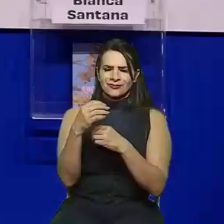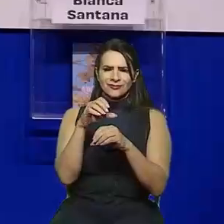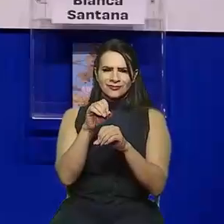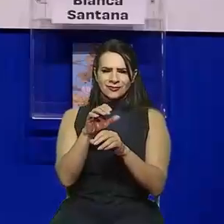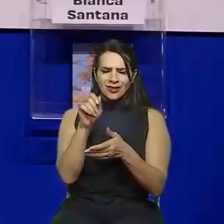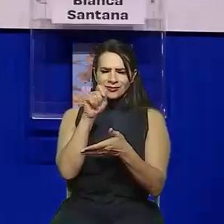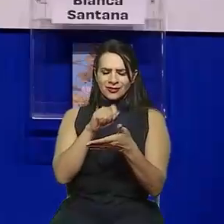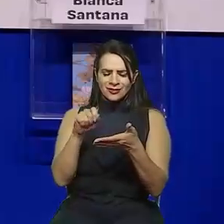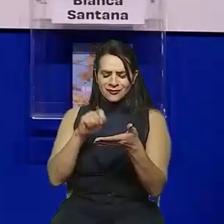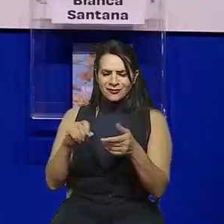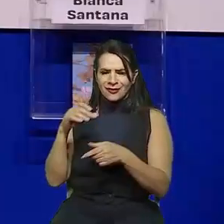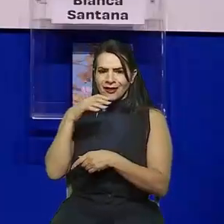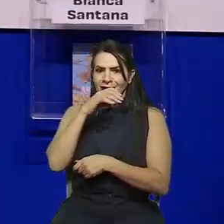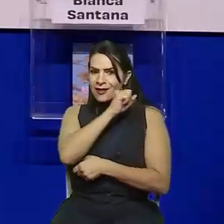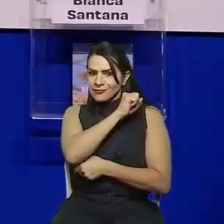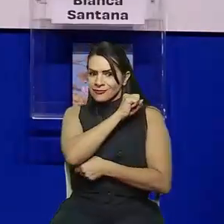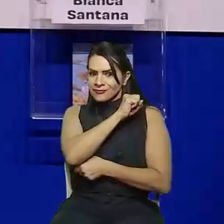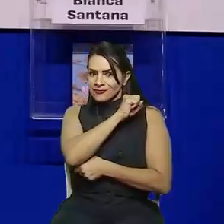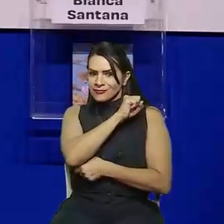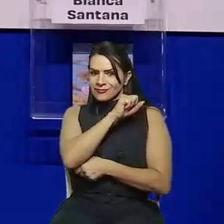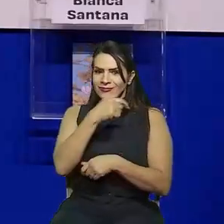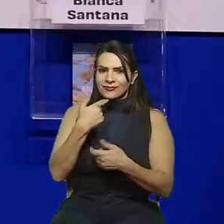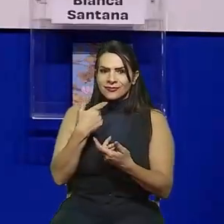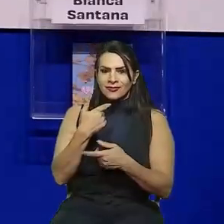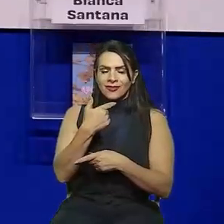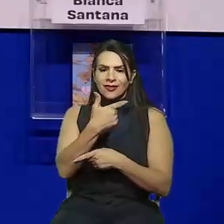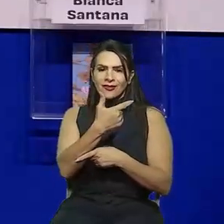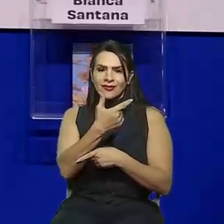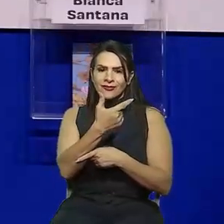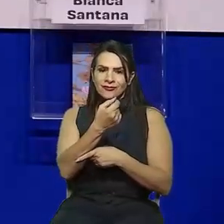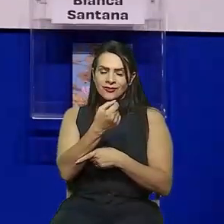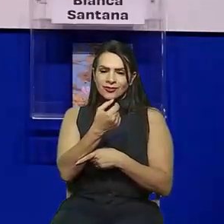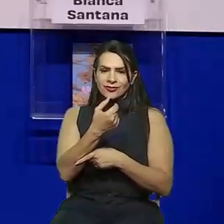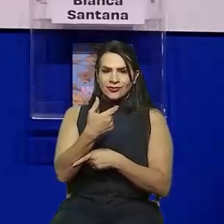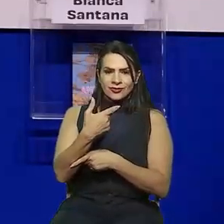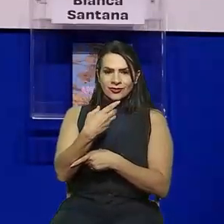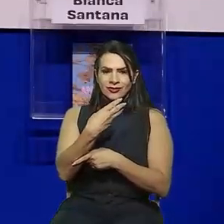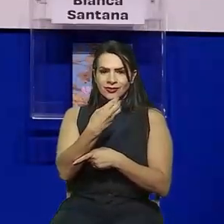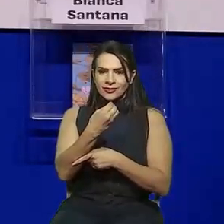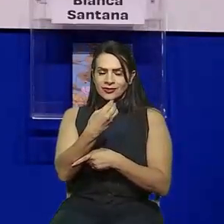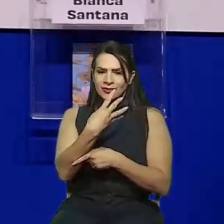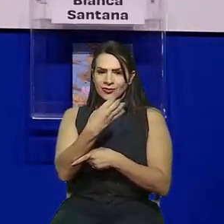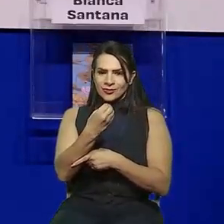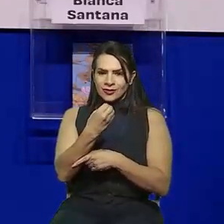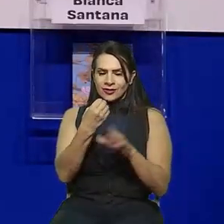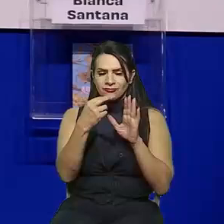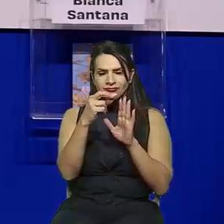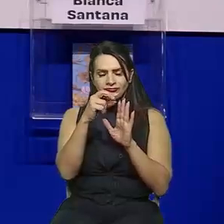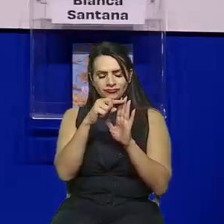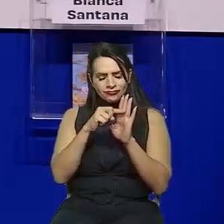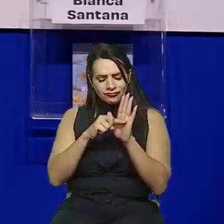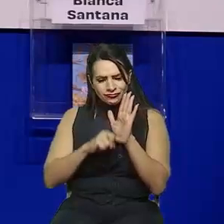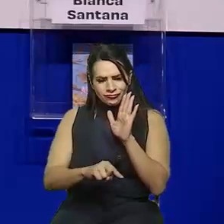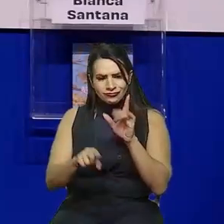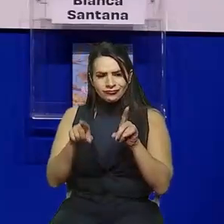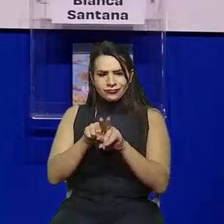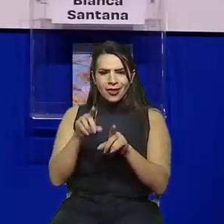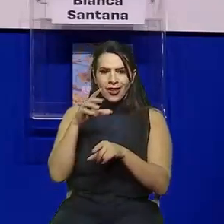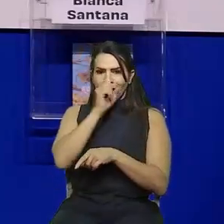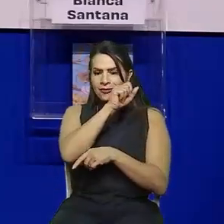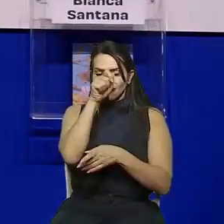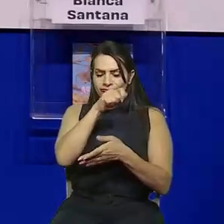rápido. Se dizem assim, então 20 linhas ou 40 linhas, você vai e faz aquilo, você faz batidas, número de toques